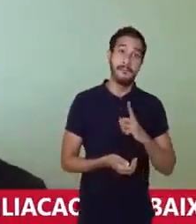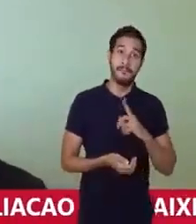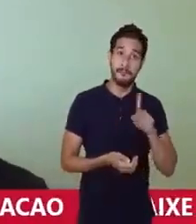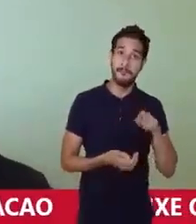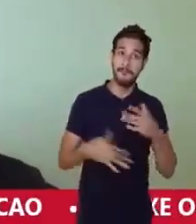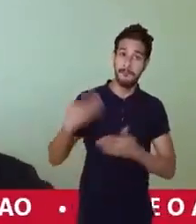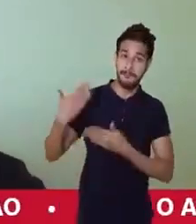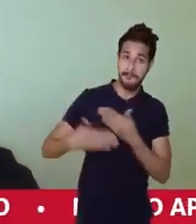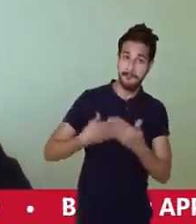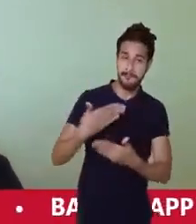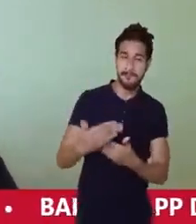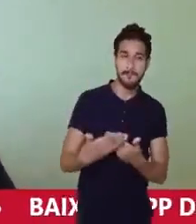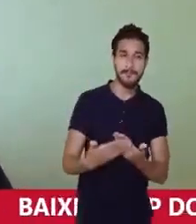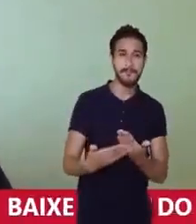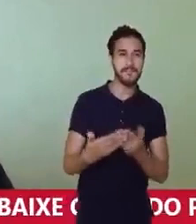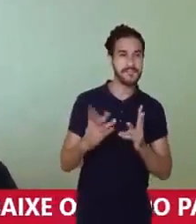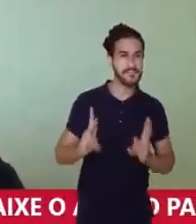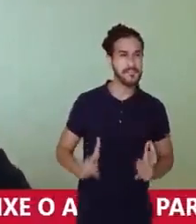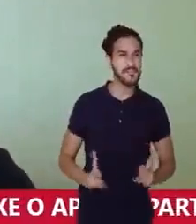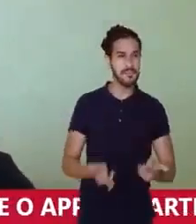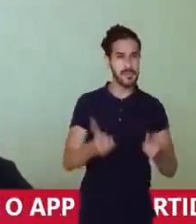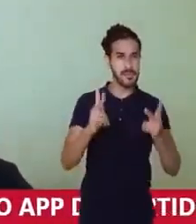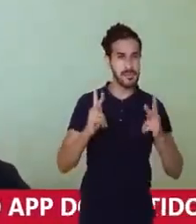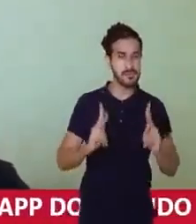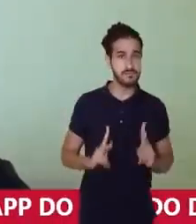esse processo sendo um contínuo.